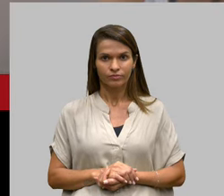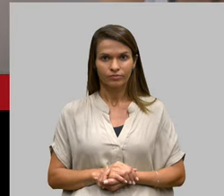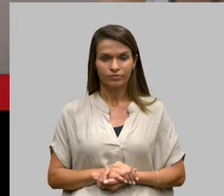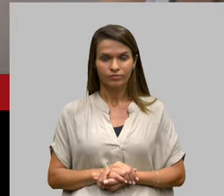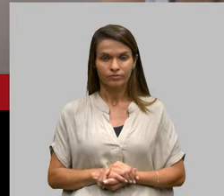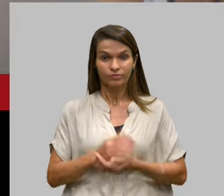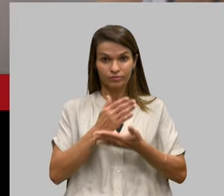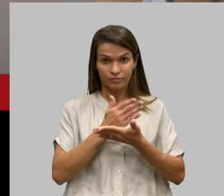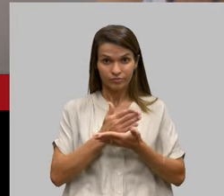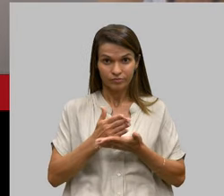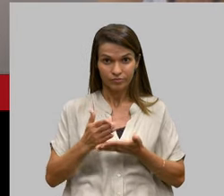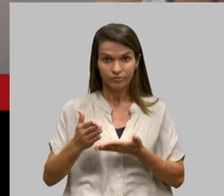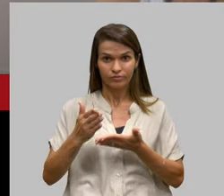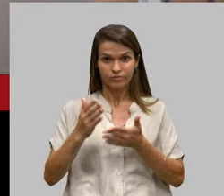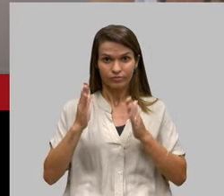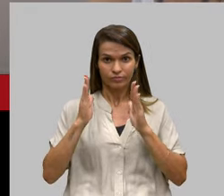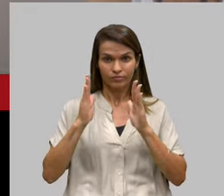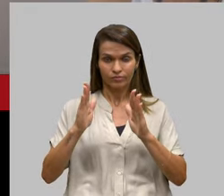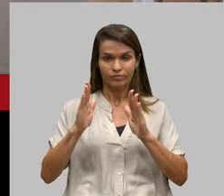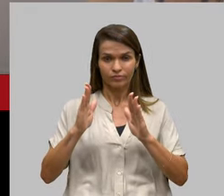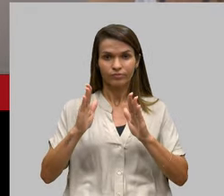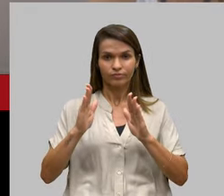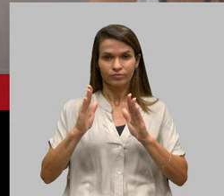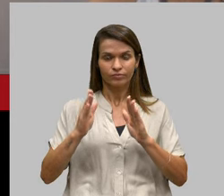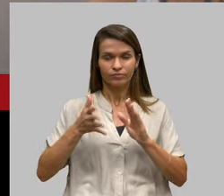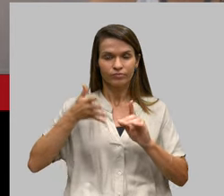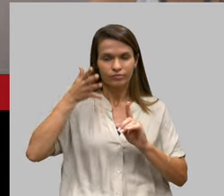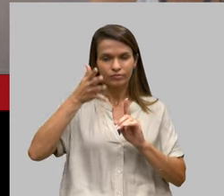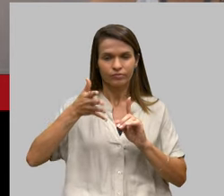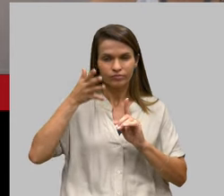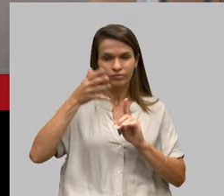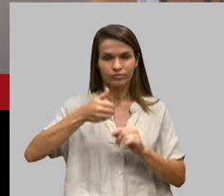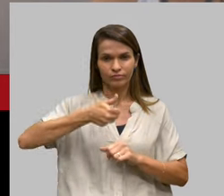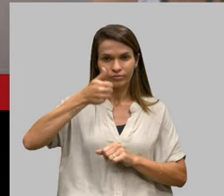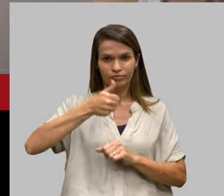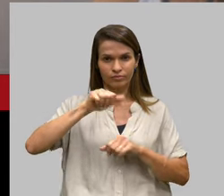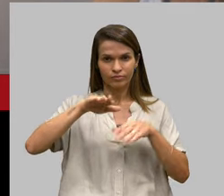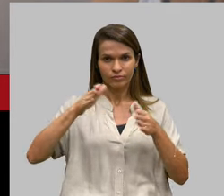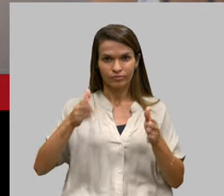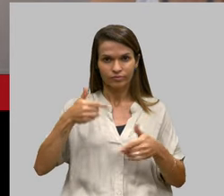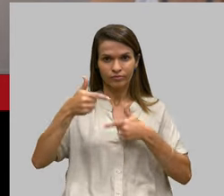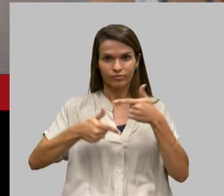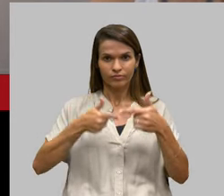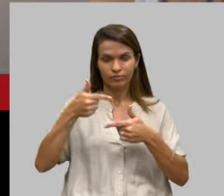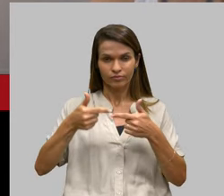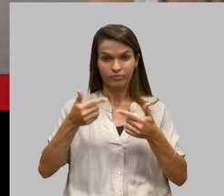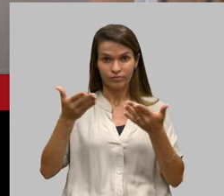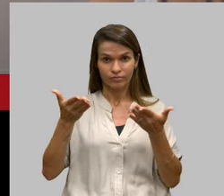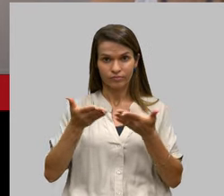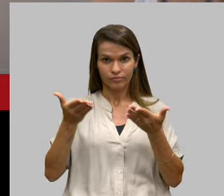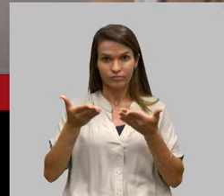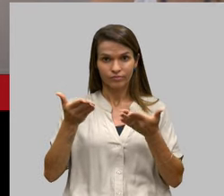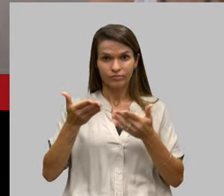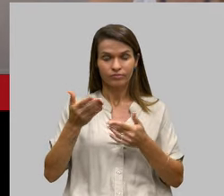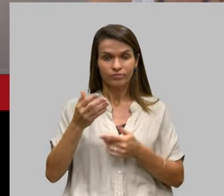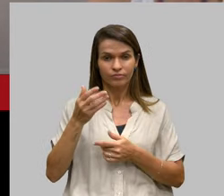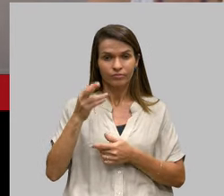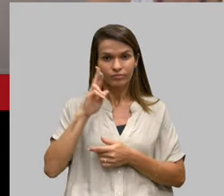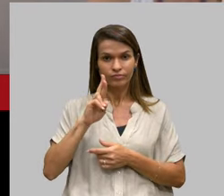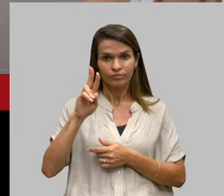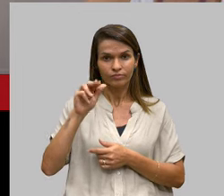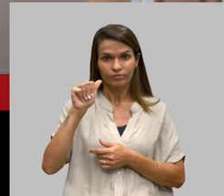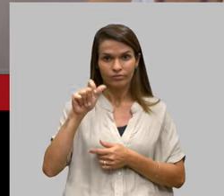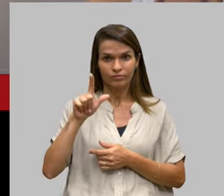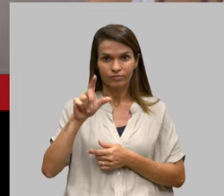iniciando a fase de Exposições da primeira mesa de trabalho passamos a palavra ao Senor Alex Albert